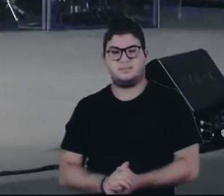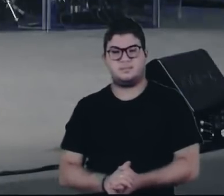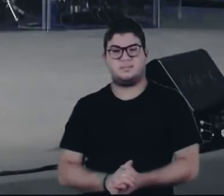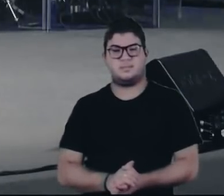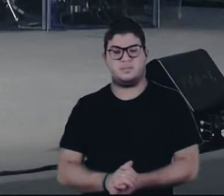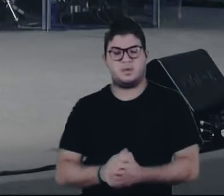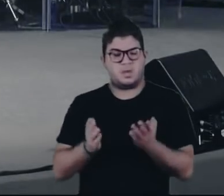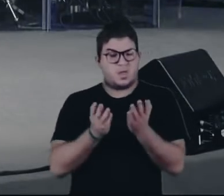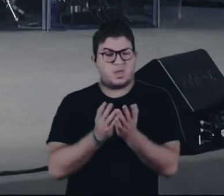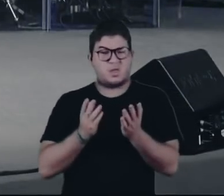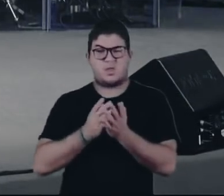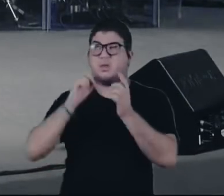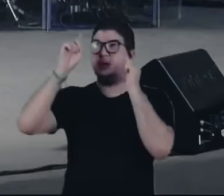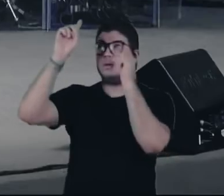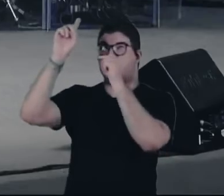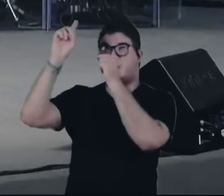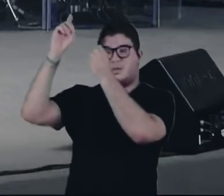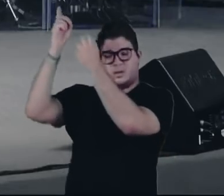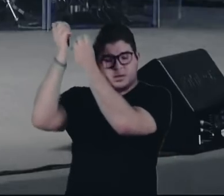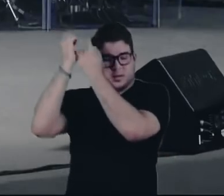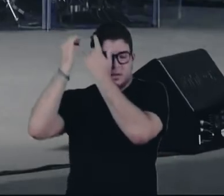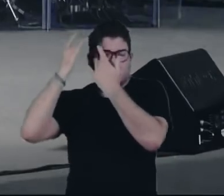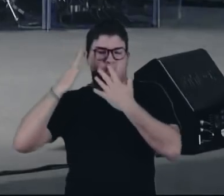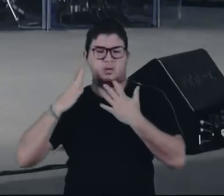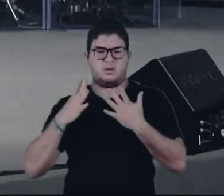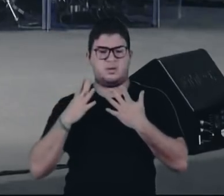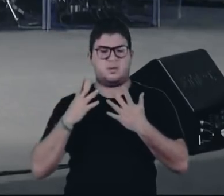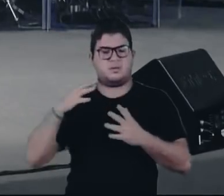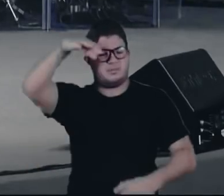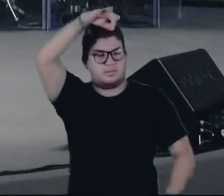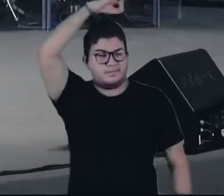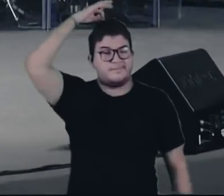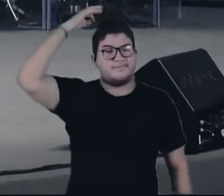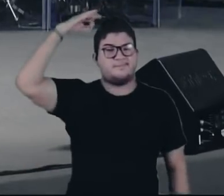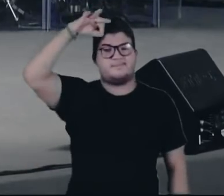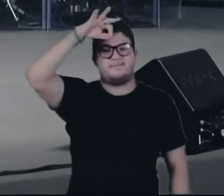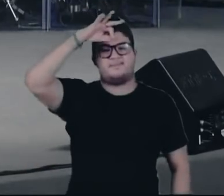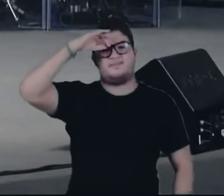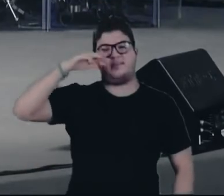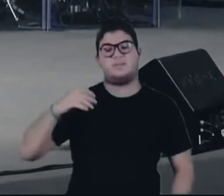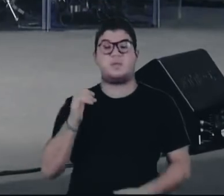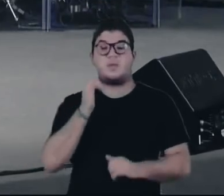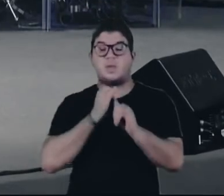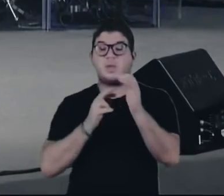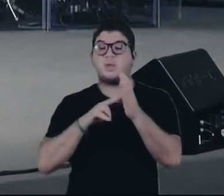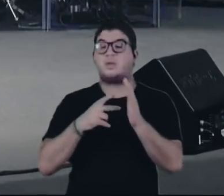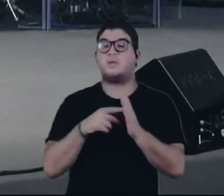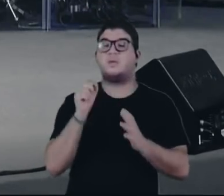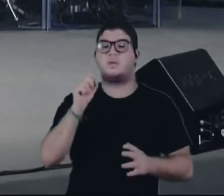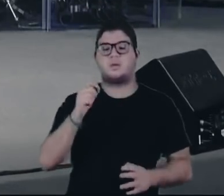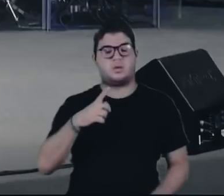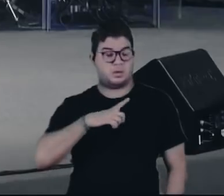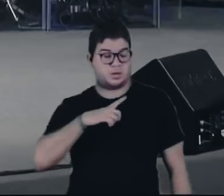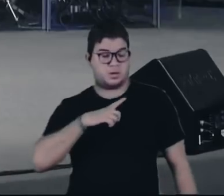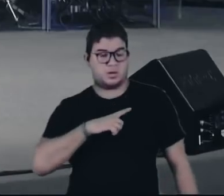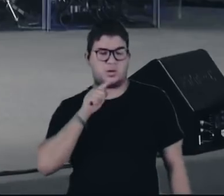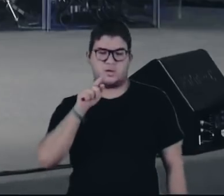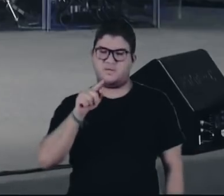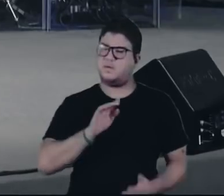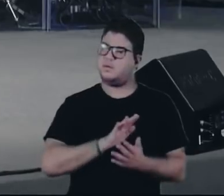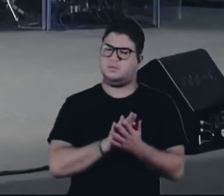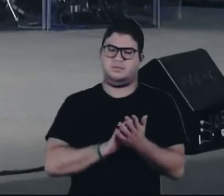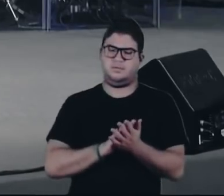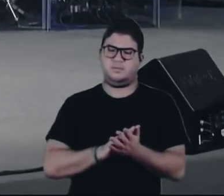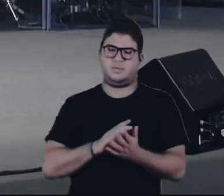Se a Bíblia diz que ele concedeu dons aos homens pelo Espírito Santo, isso quer dizer que o que eu tenho, você não tem, mas o que